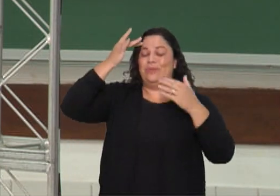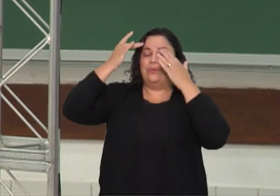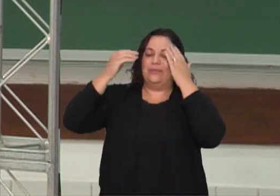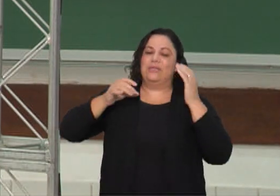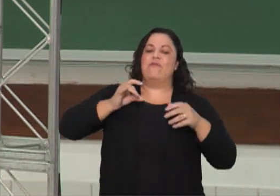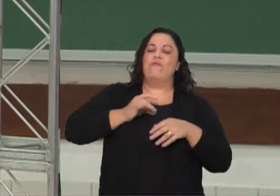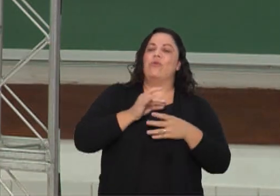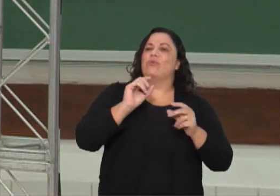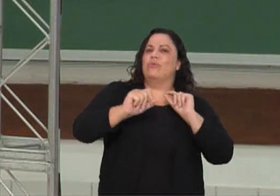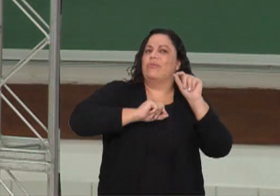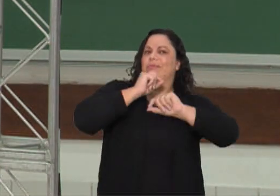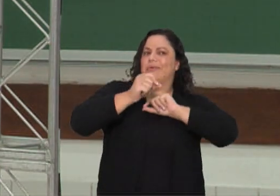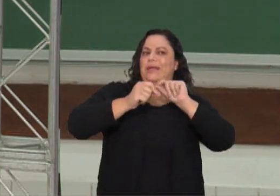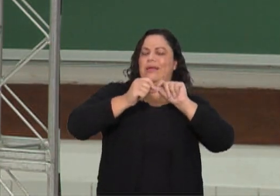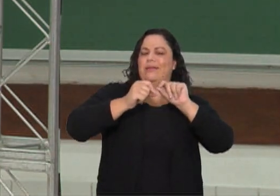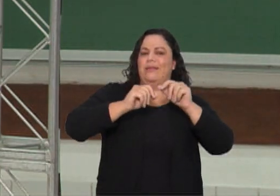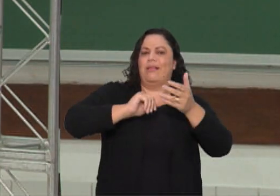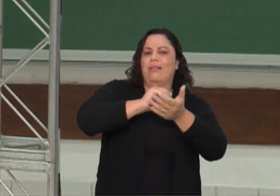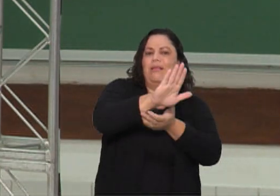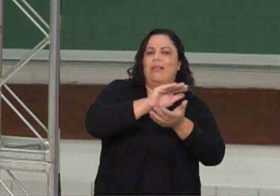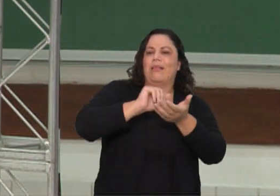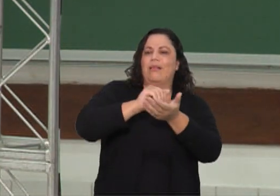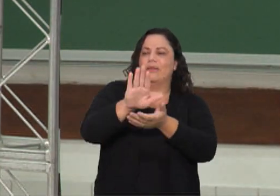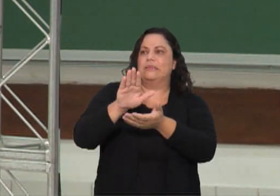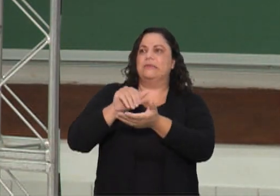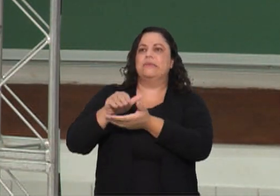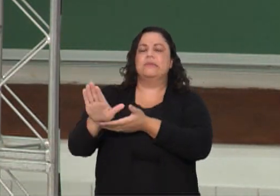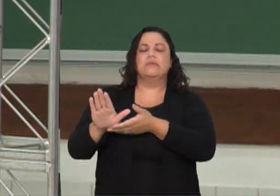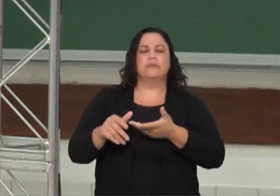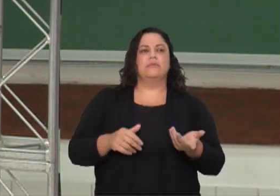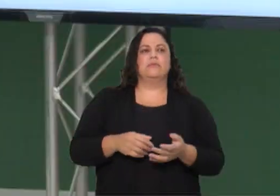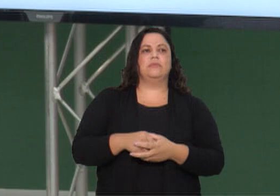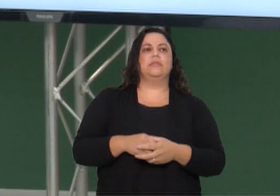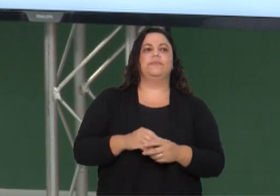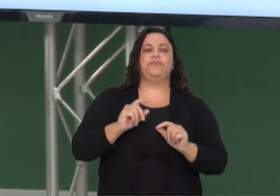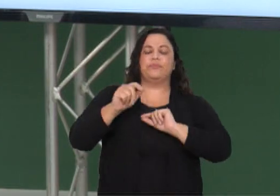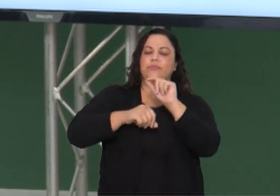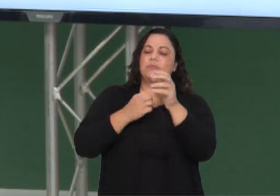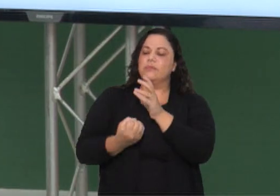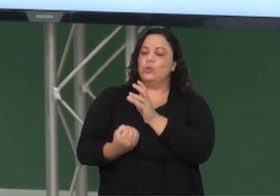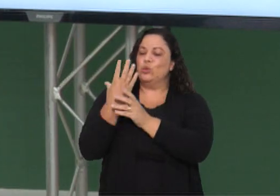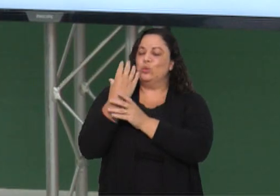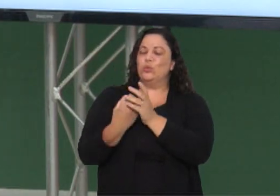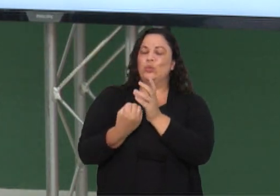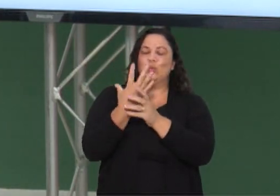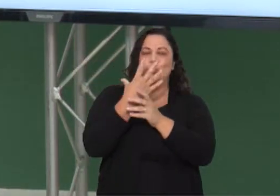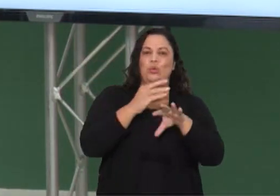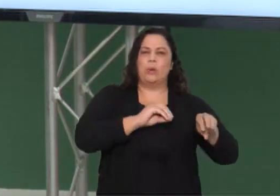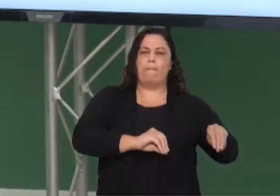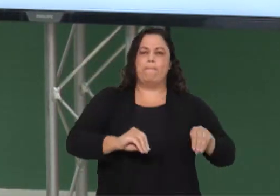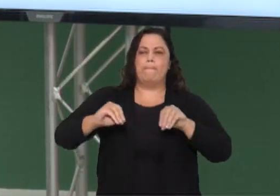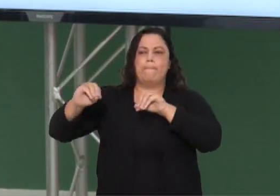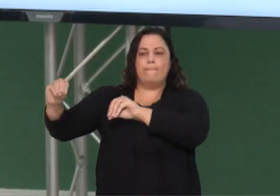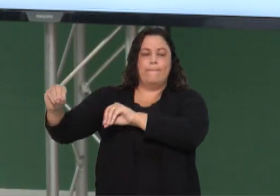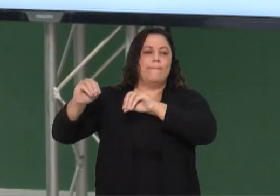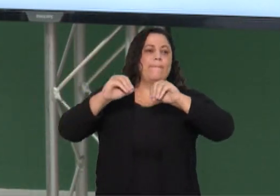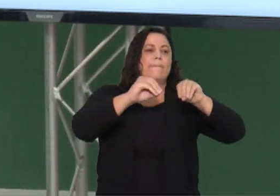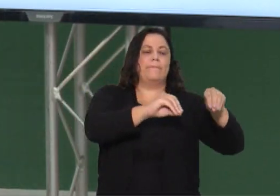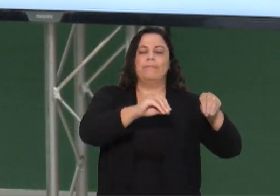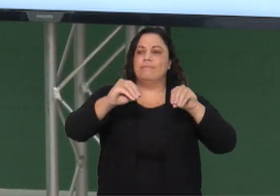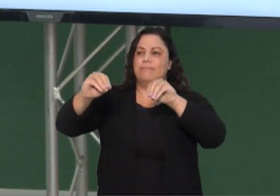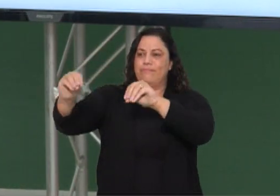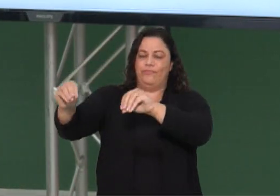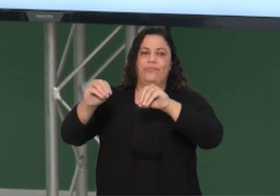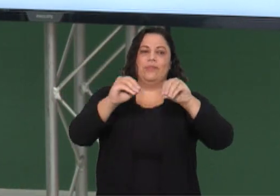divisão, surgem o que nós chamamos de outras cidades, de outras regiões. Então acontece uma forte migração no período